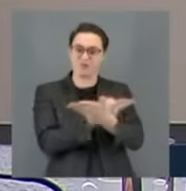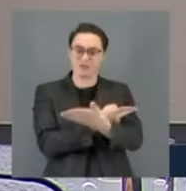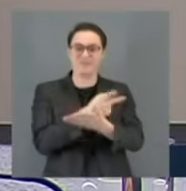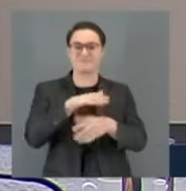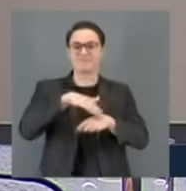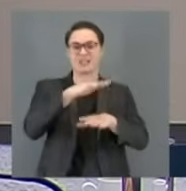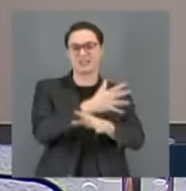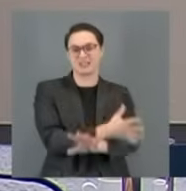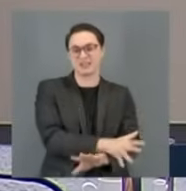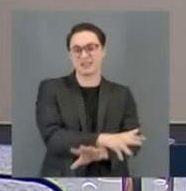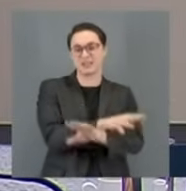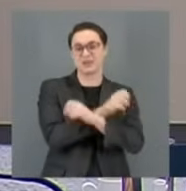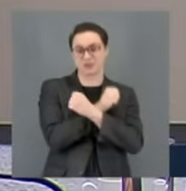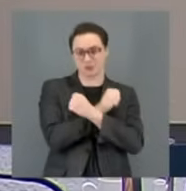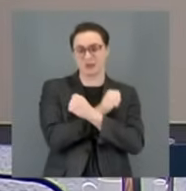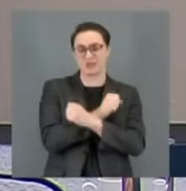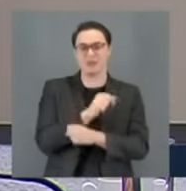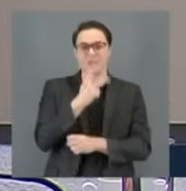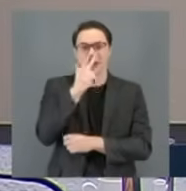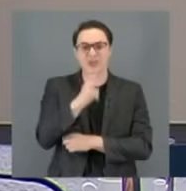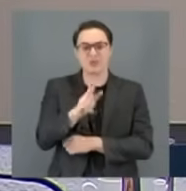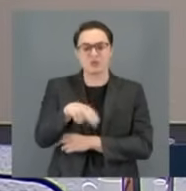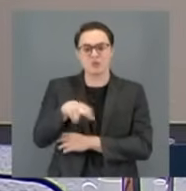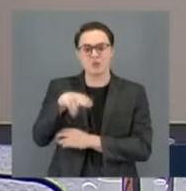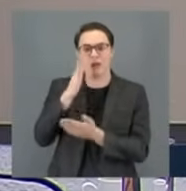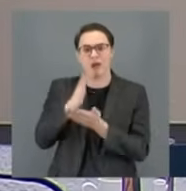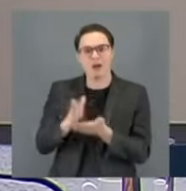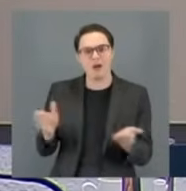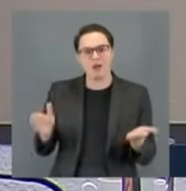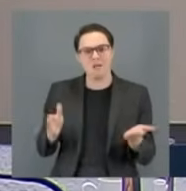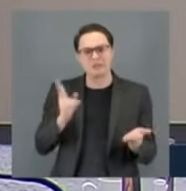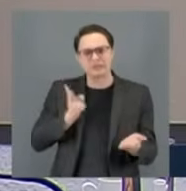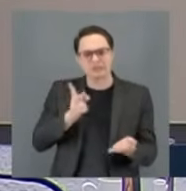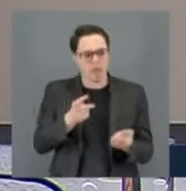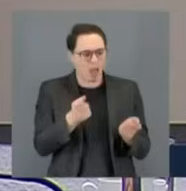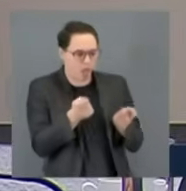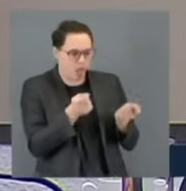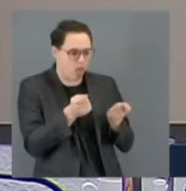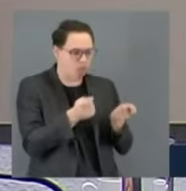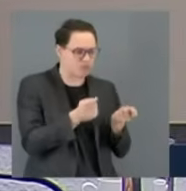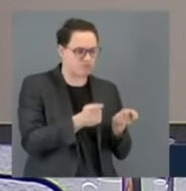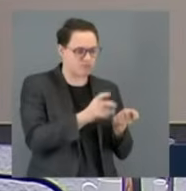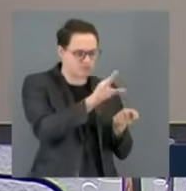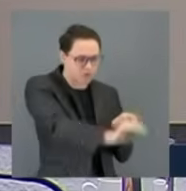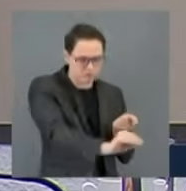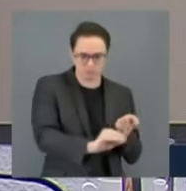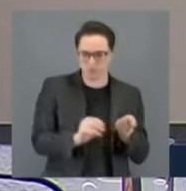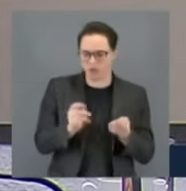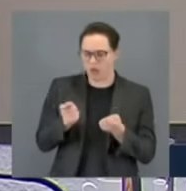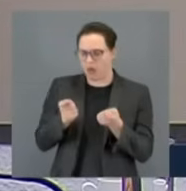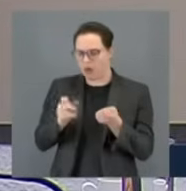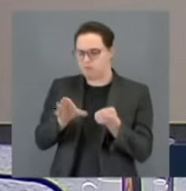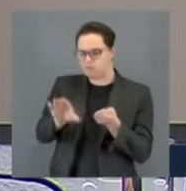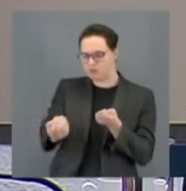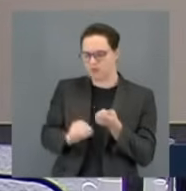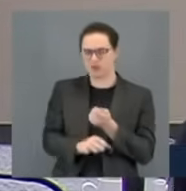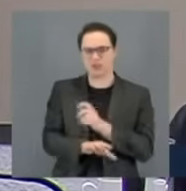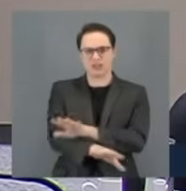censura que parece que não tem fim, que ela é interminável e